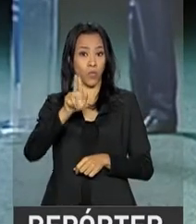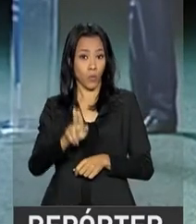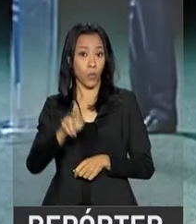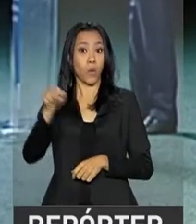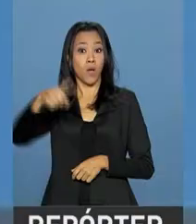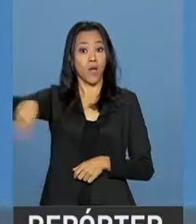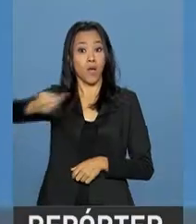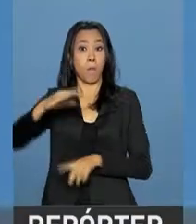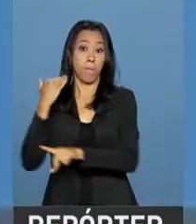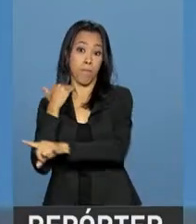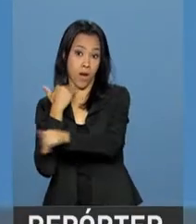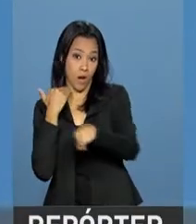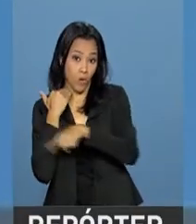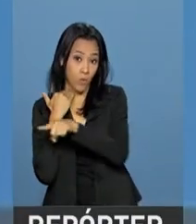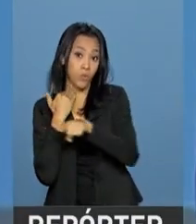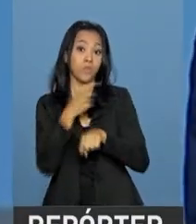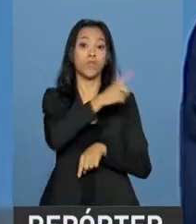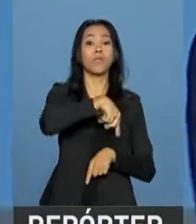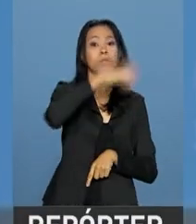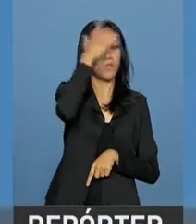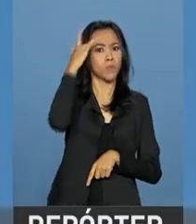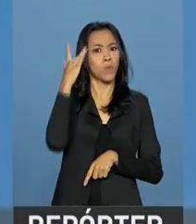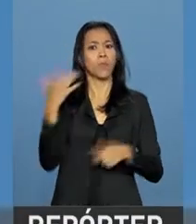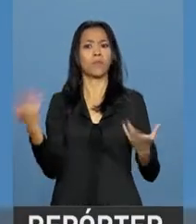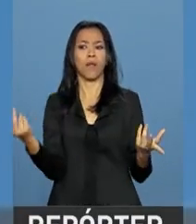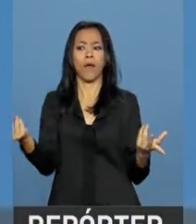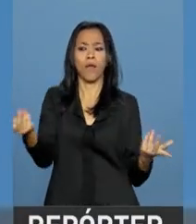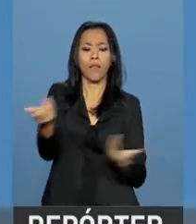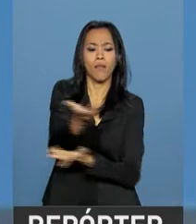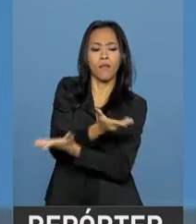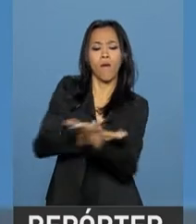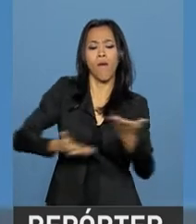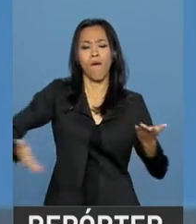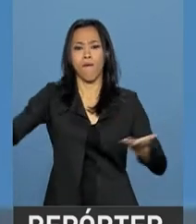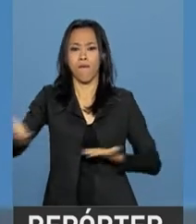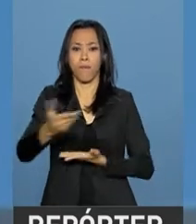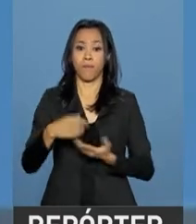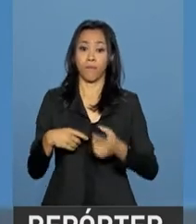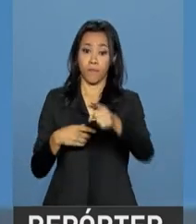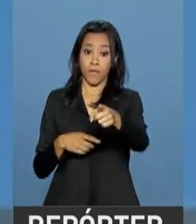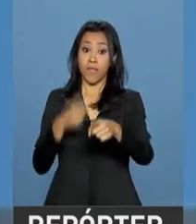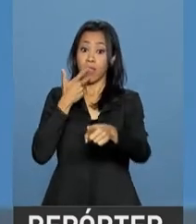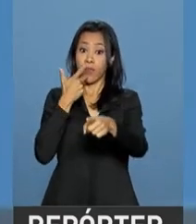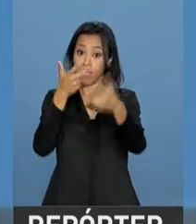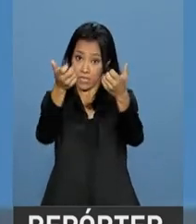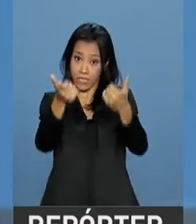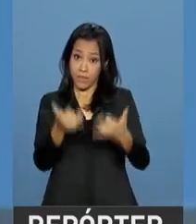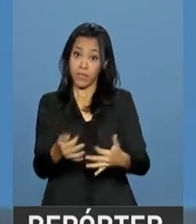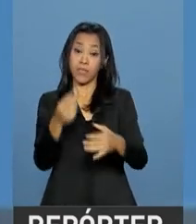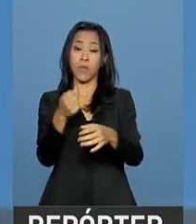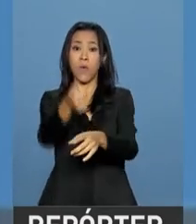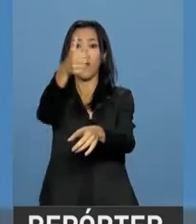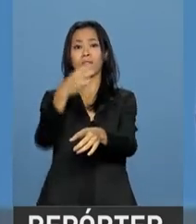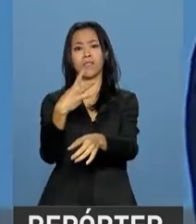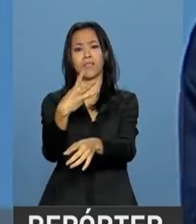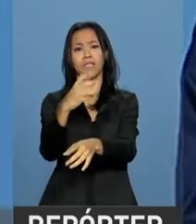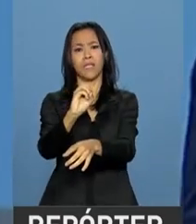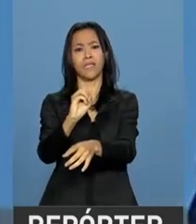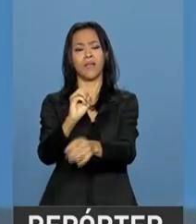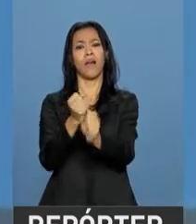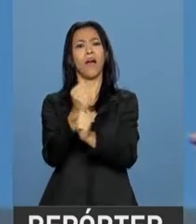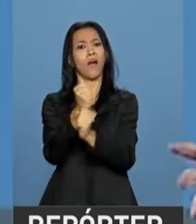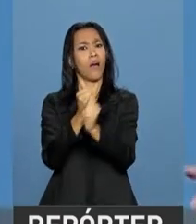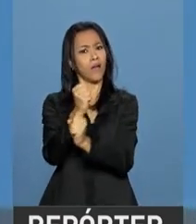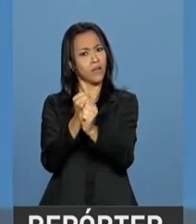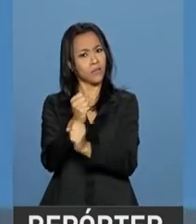poupadores esse caso dos planos econômicos é isso aí mais tem quase 30 anos quase 30 anos não